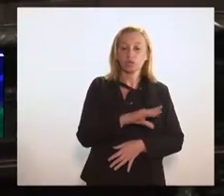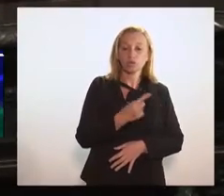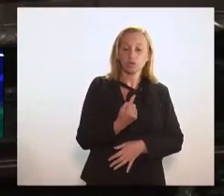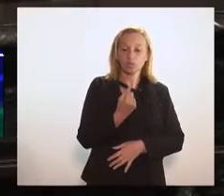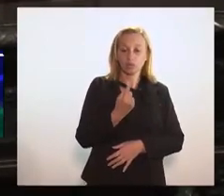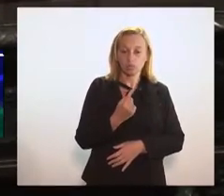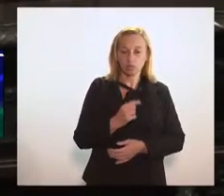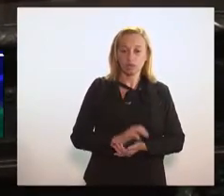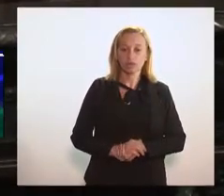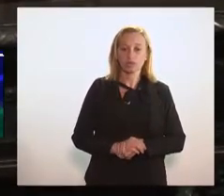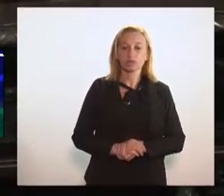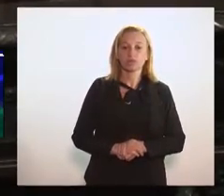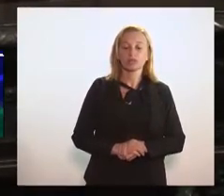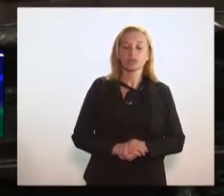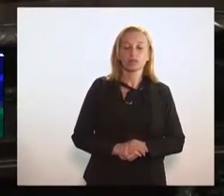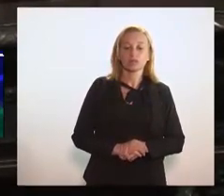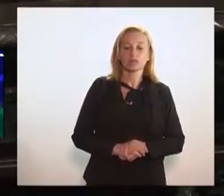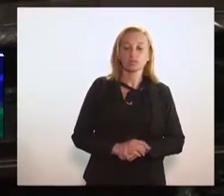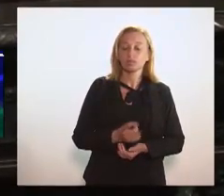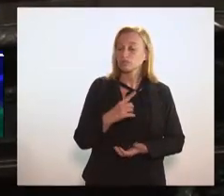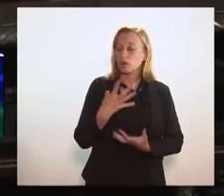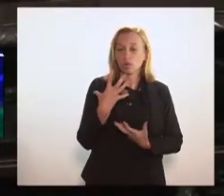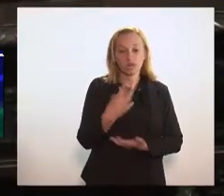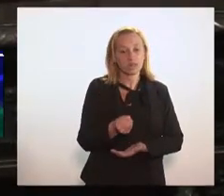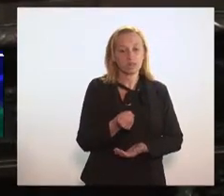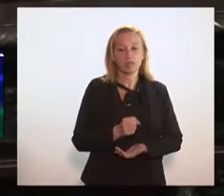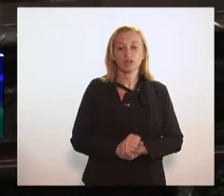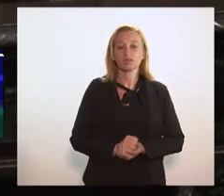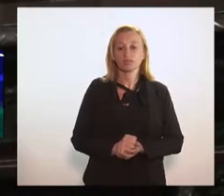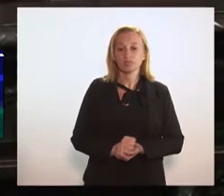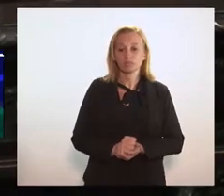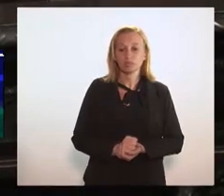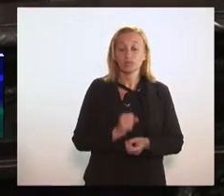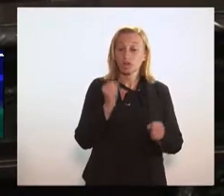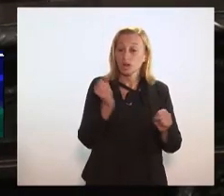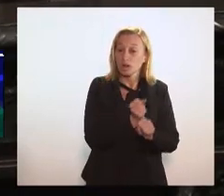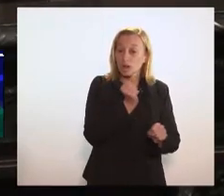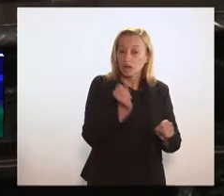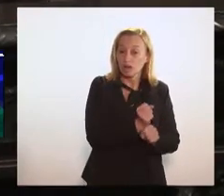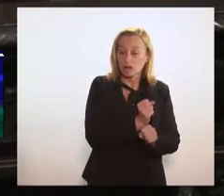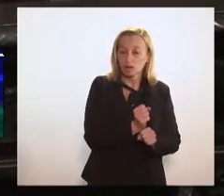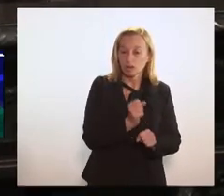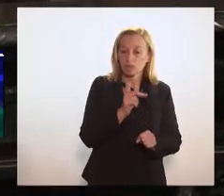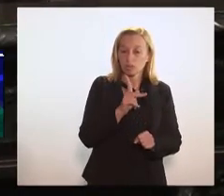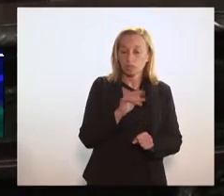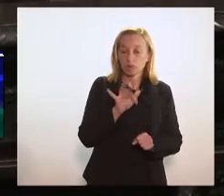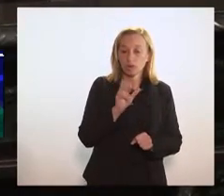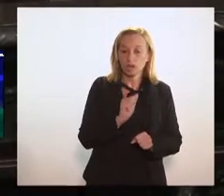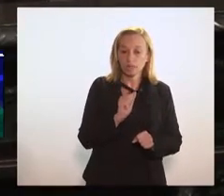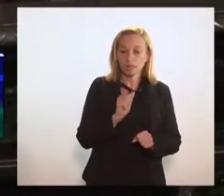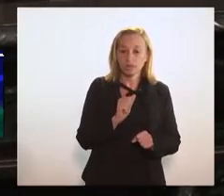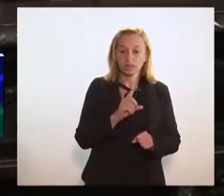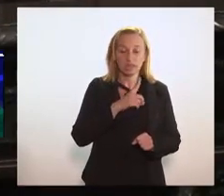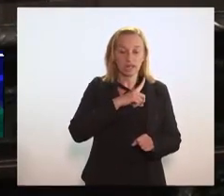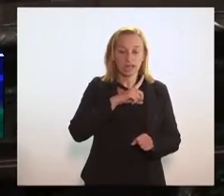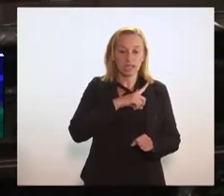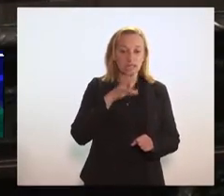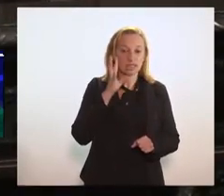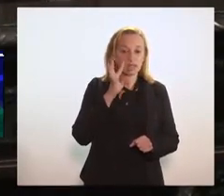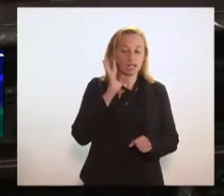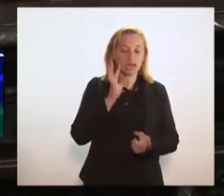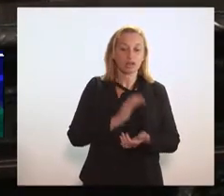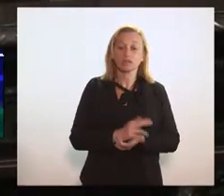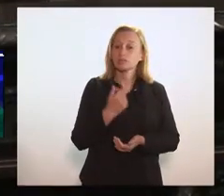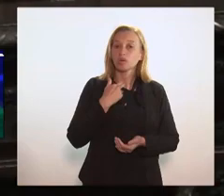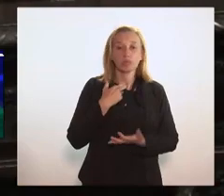presente momento, não receberam as obras do programa Delegacia Legal. Não